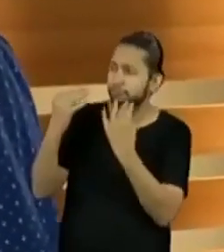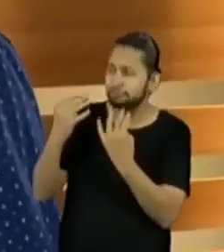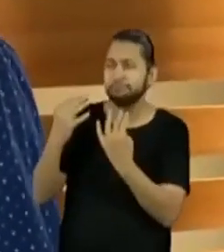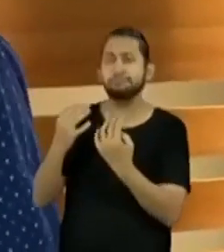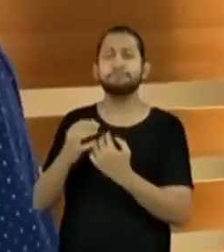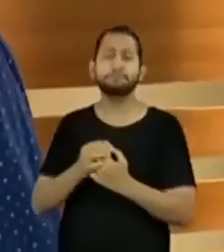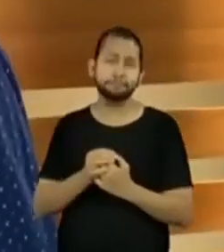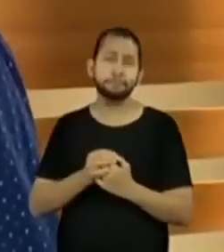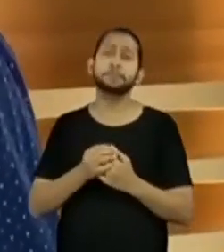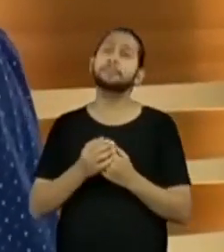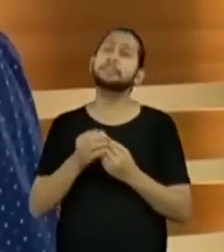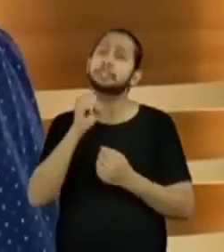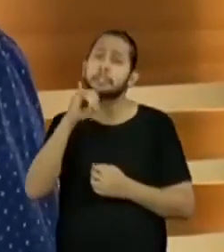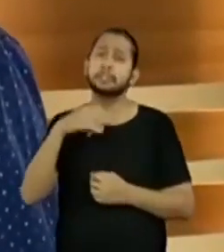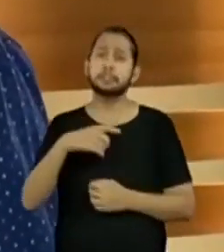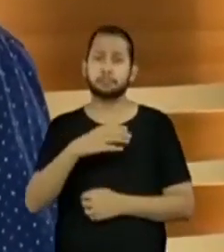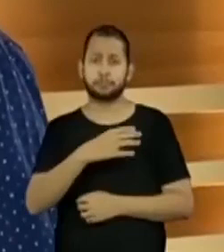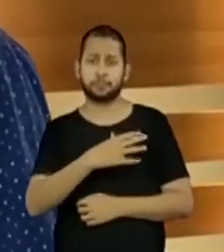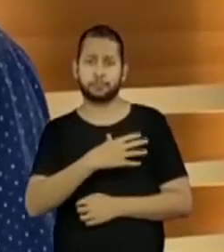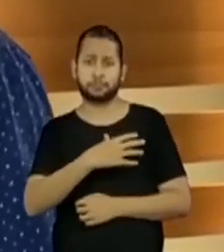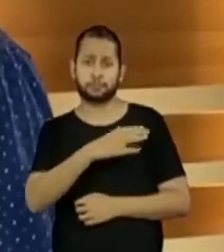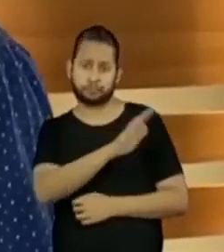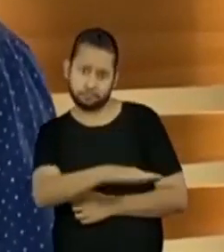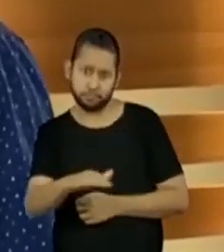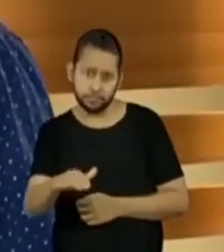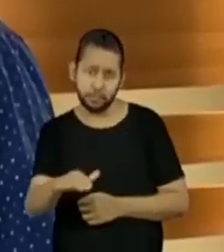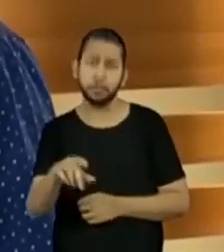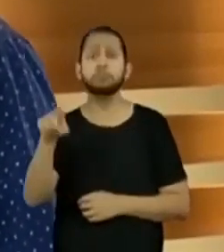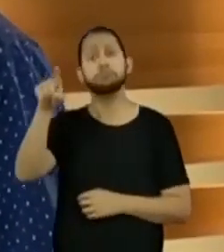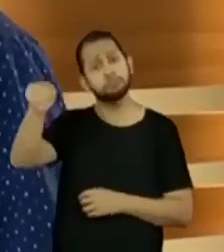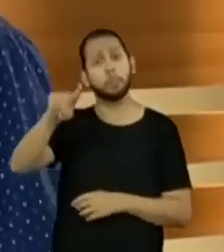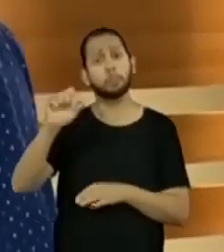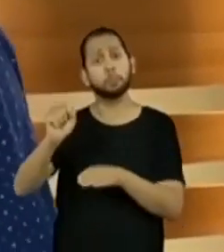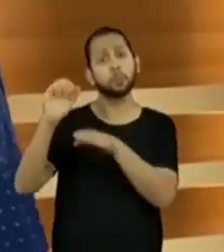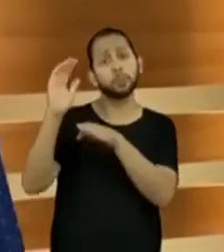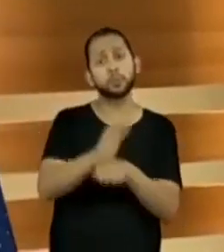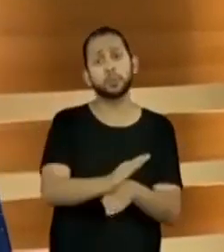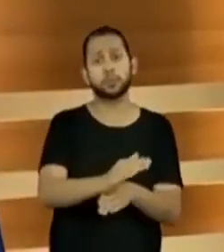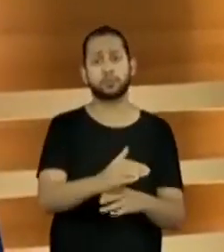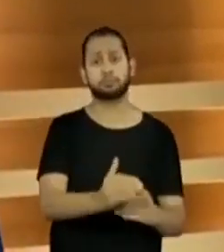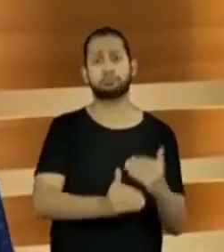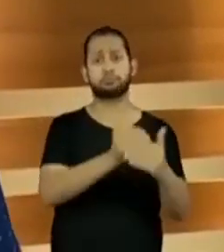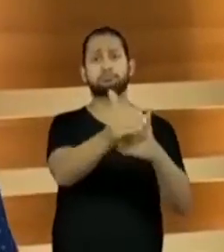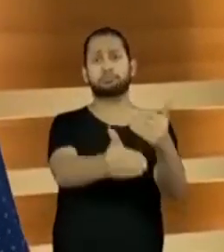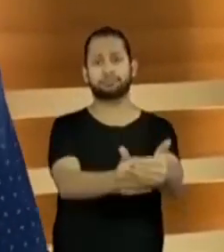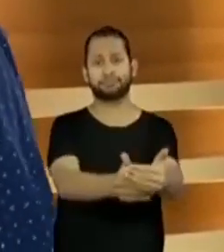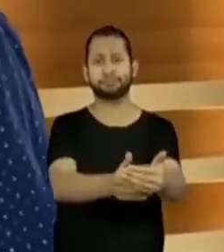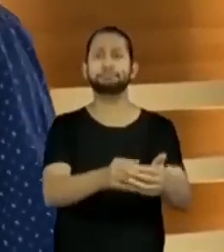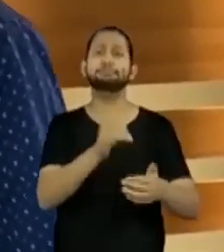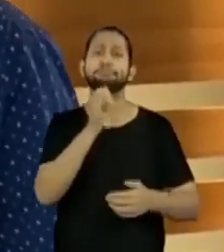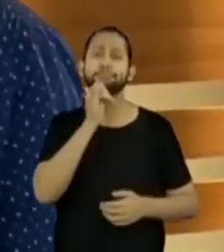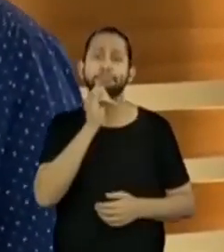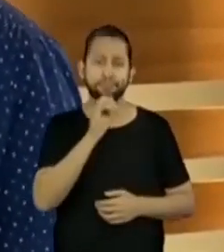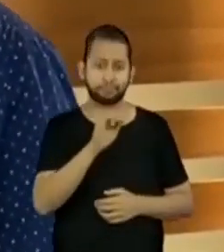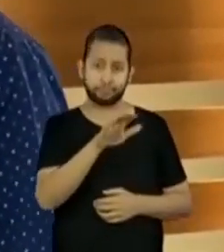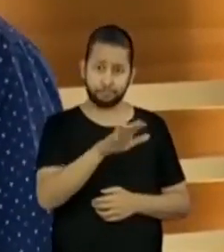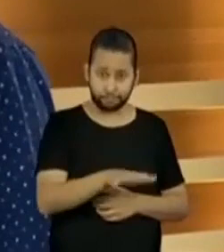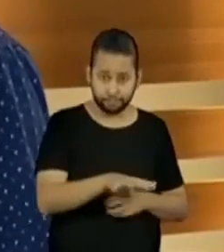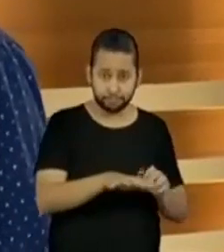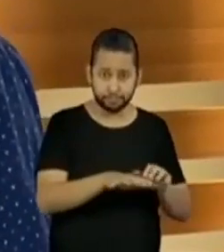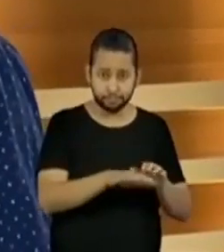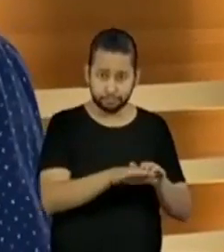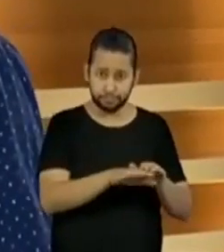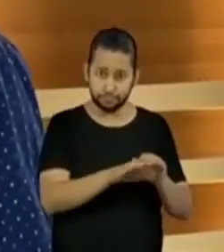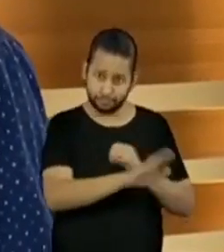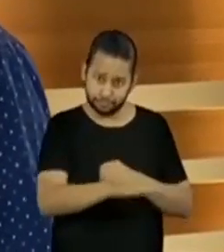aula, se você tem uma criança aí, você pode ajudá-la. De que forma? Se essa criança apresenta uma